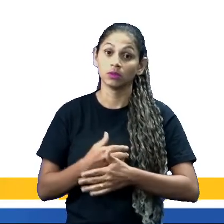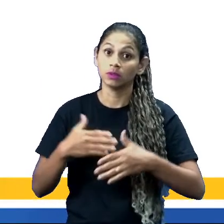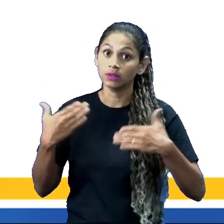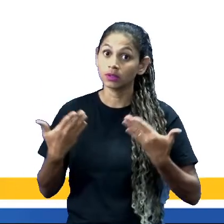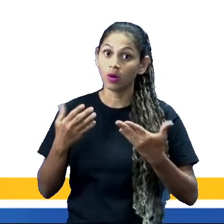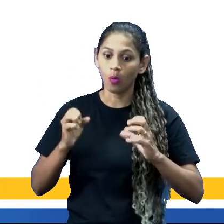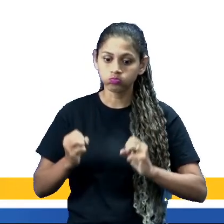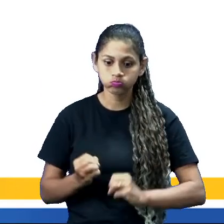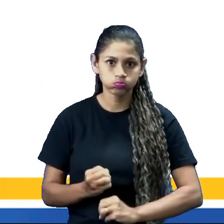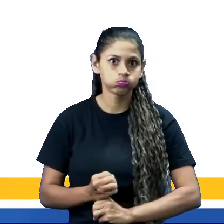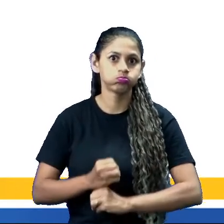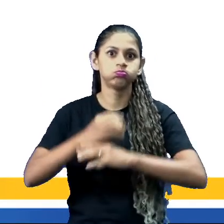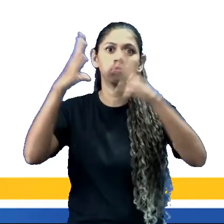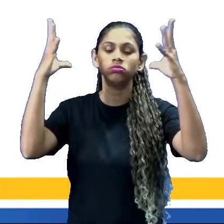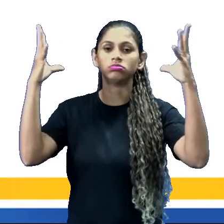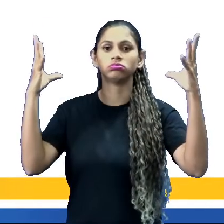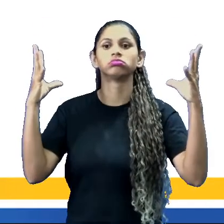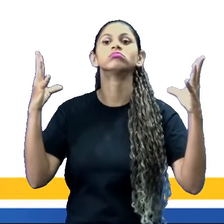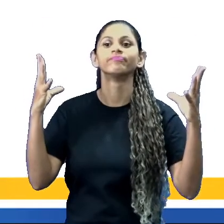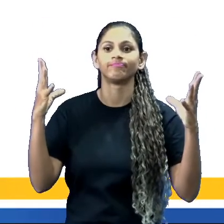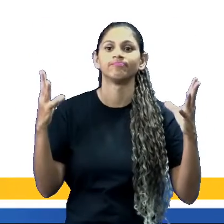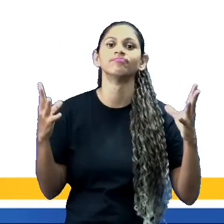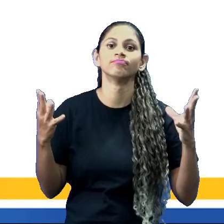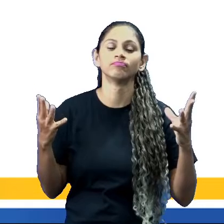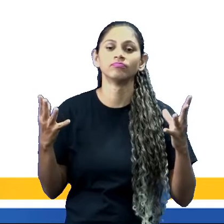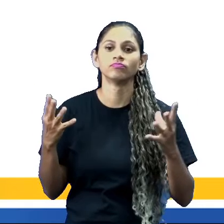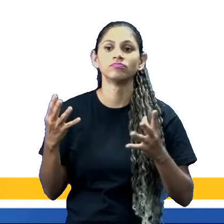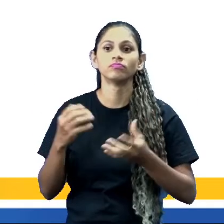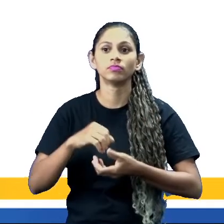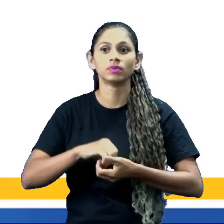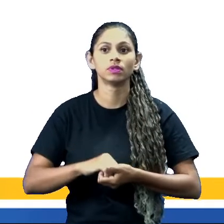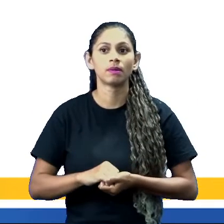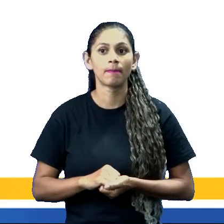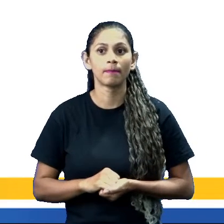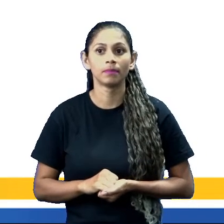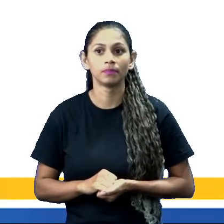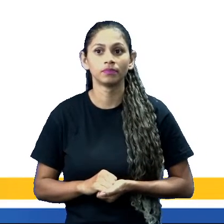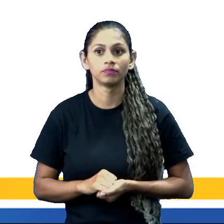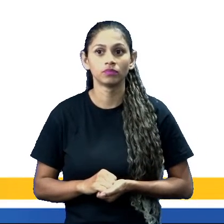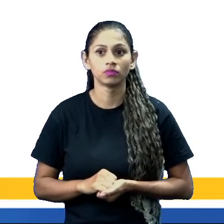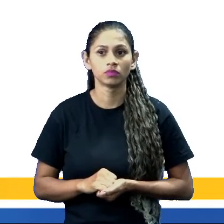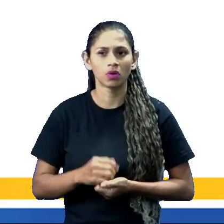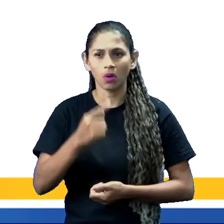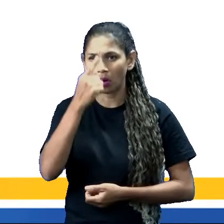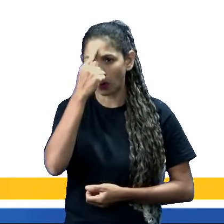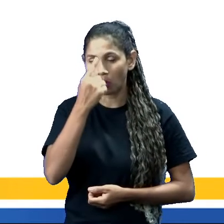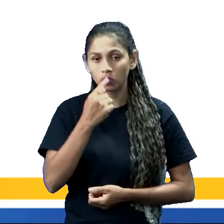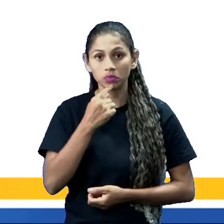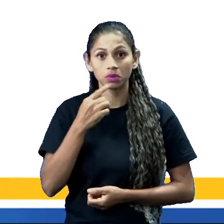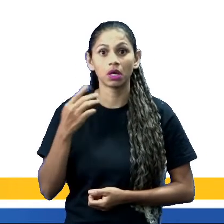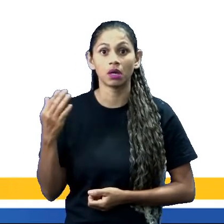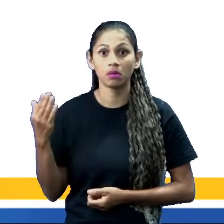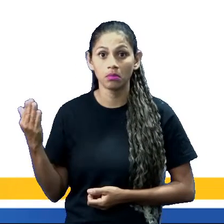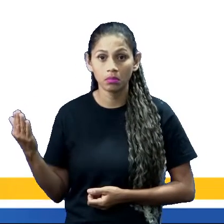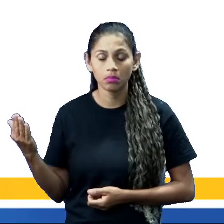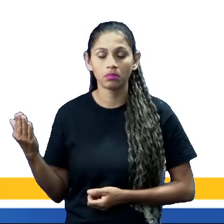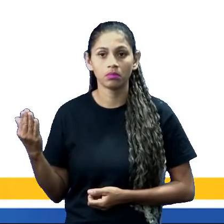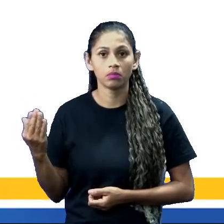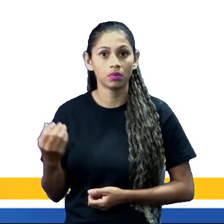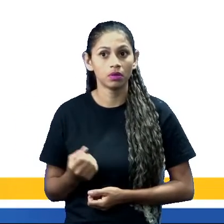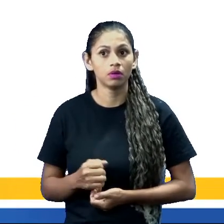incêndio nesse local, nesse armazém. E, né, o nitrato de amônio, que é um tipo de fertilizante, ele entrou em contato com essa